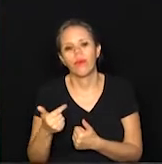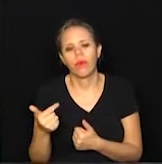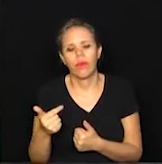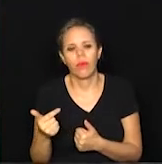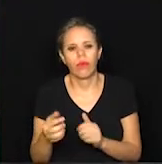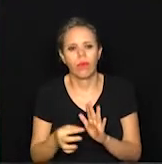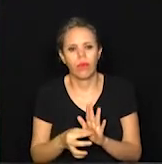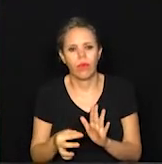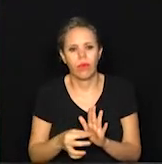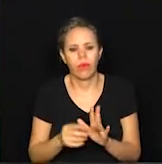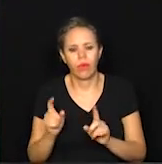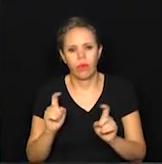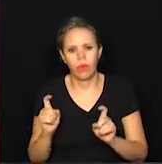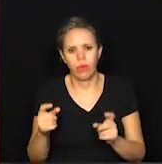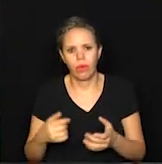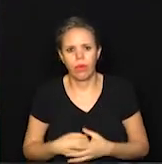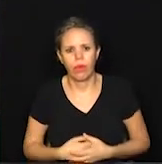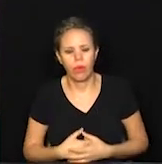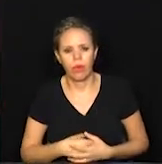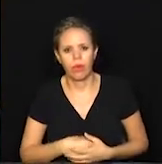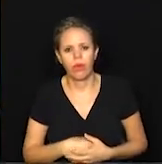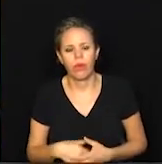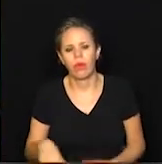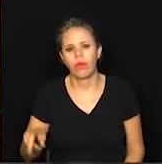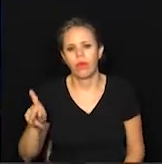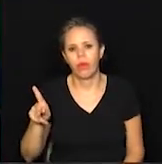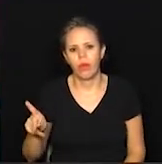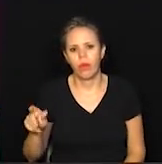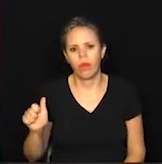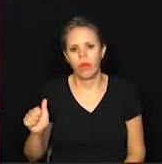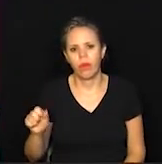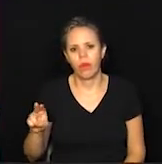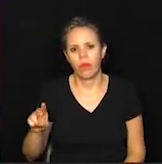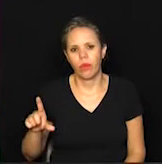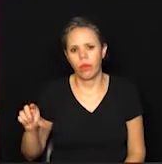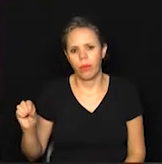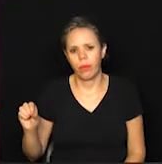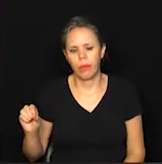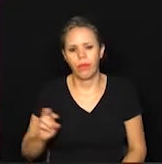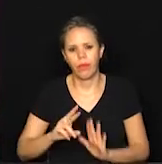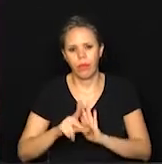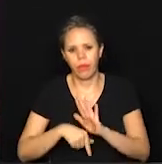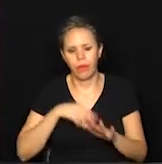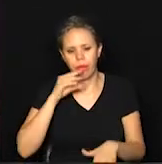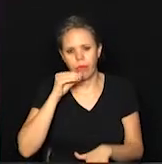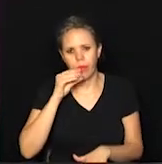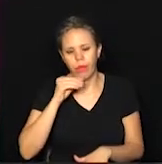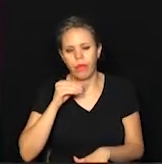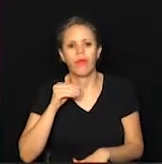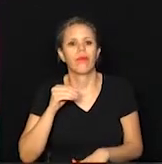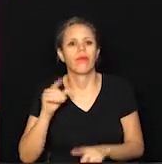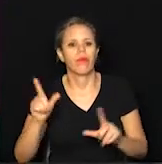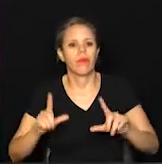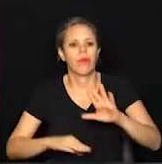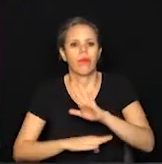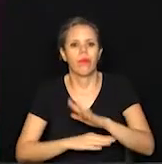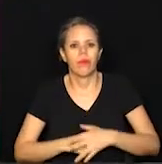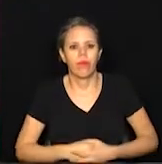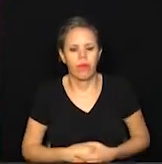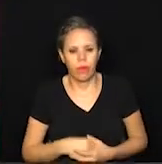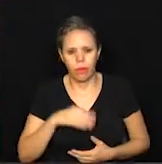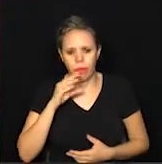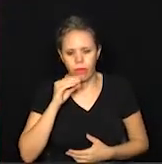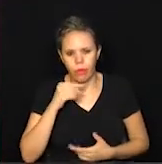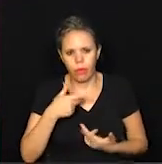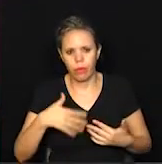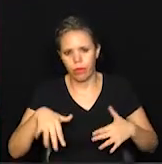de pauta dessa reunião. O Paulo. Os demais funcionários da TV Câmara, funcionários da